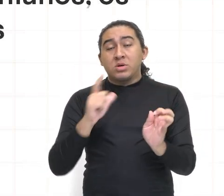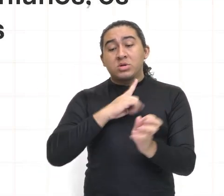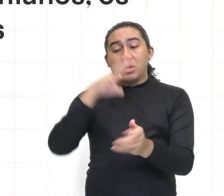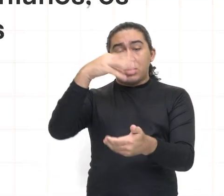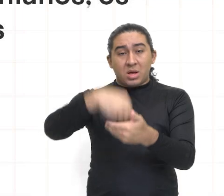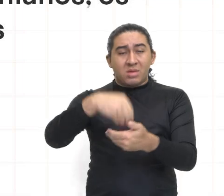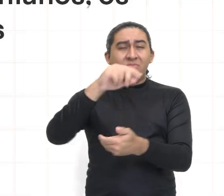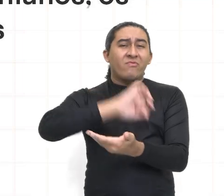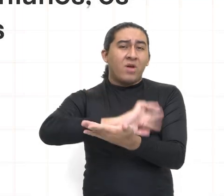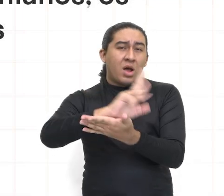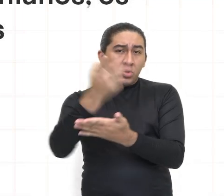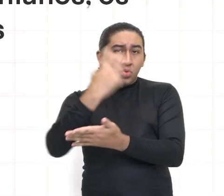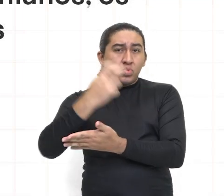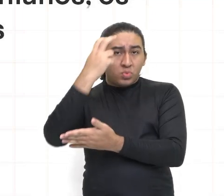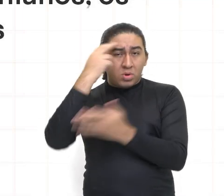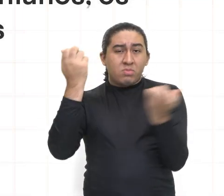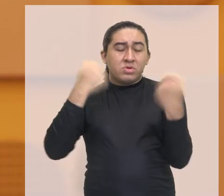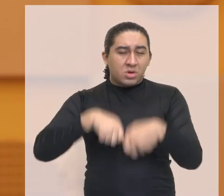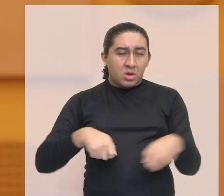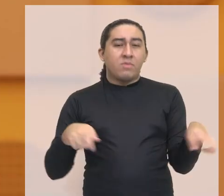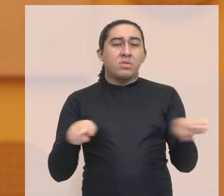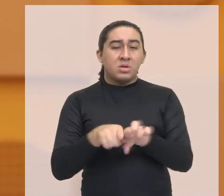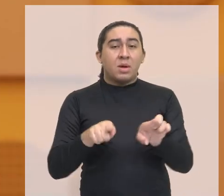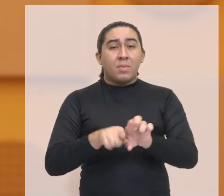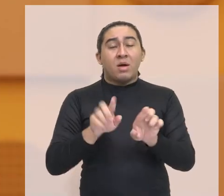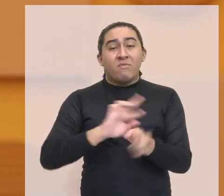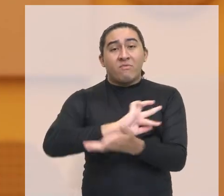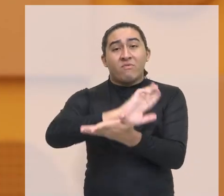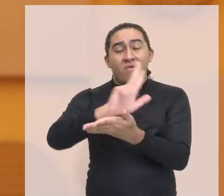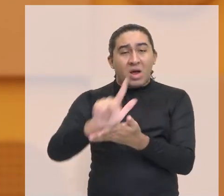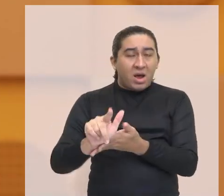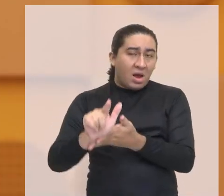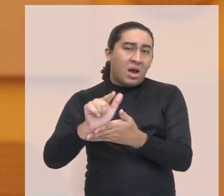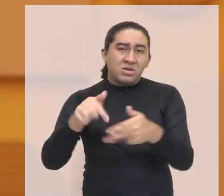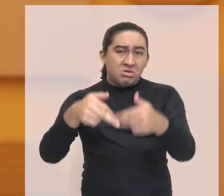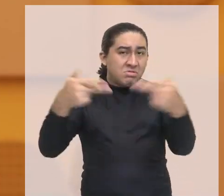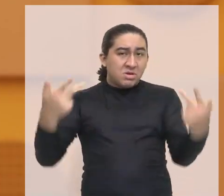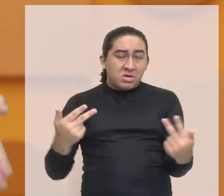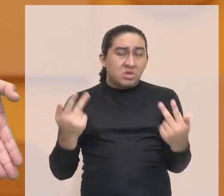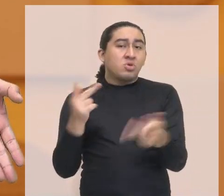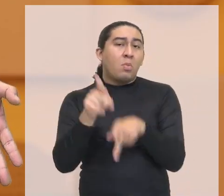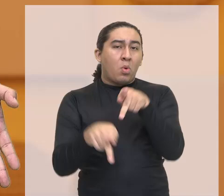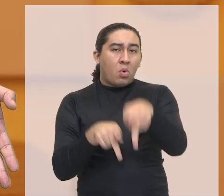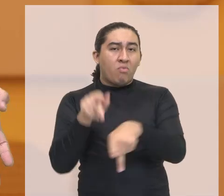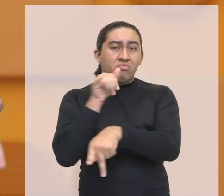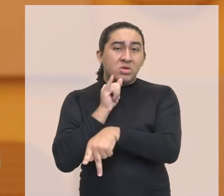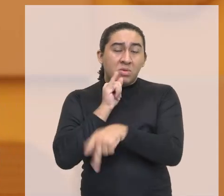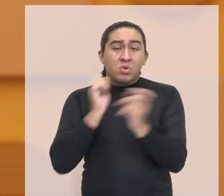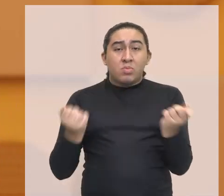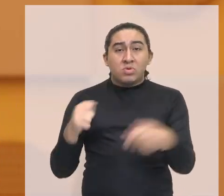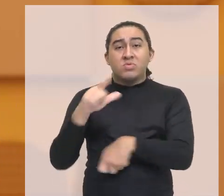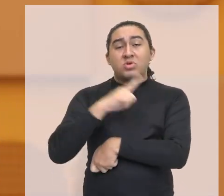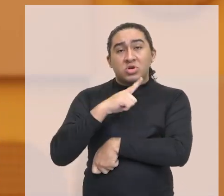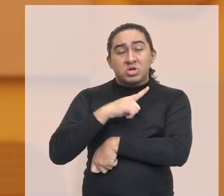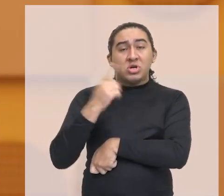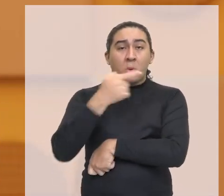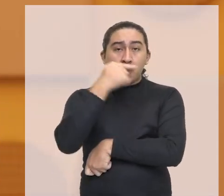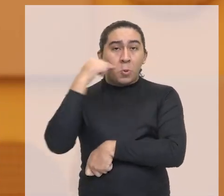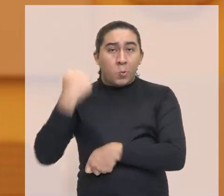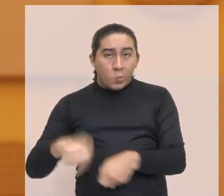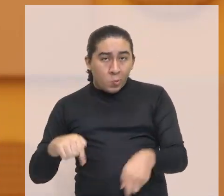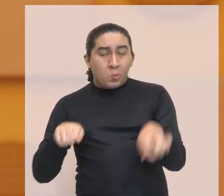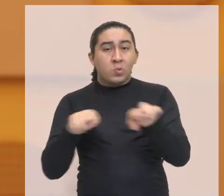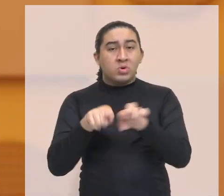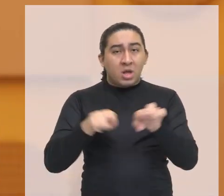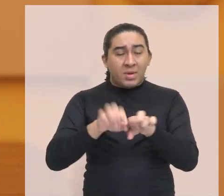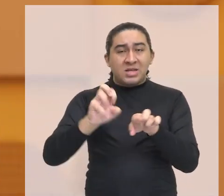seu território várias culturas, várias etnias, por assim dizer, de povos. Posso dizer que existiam os russos,